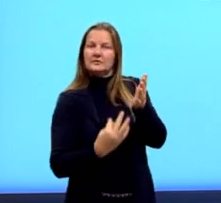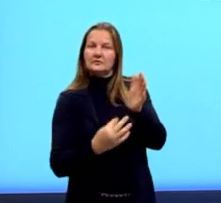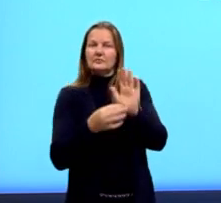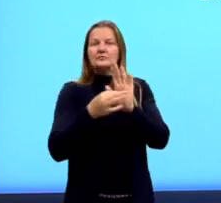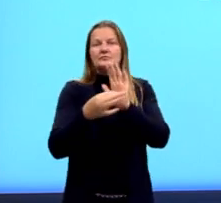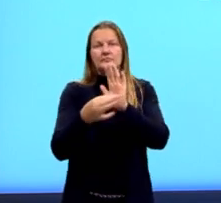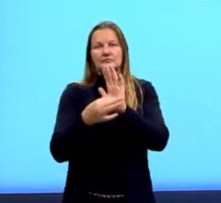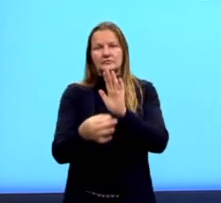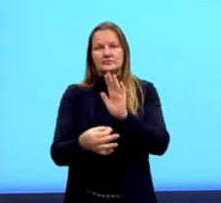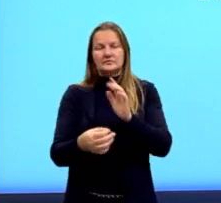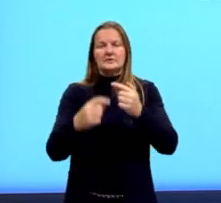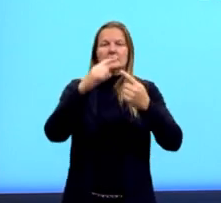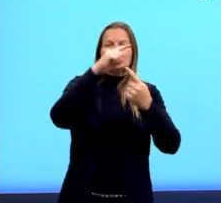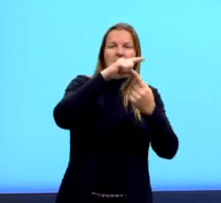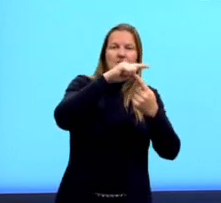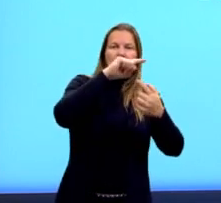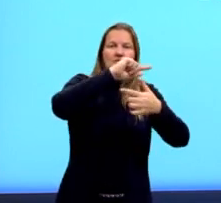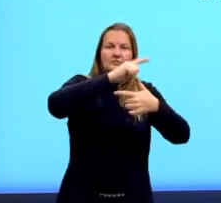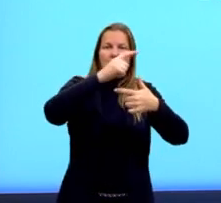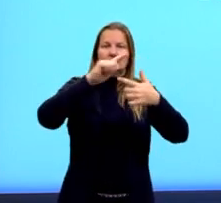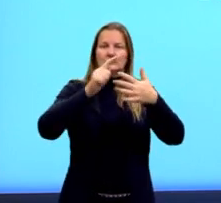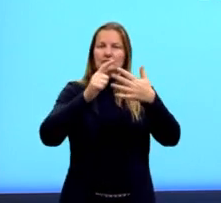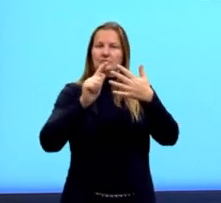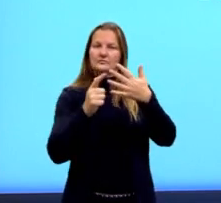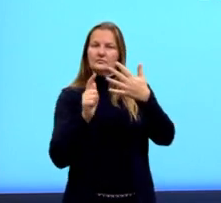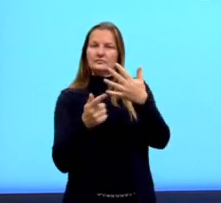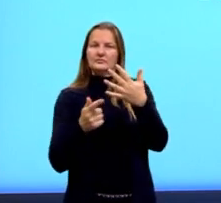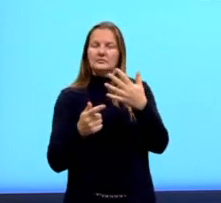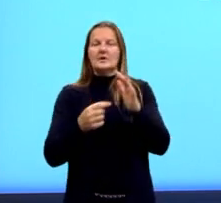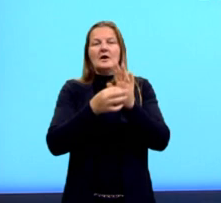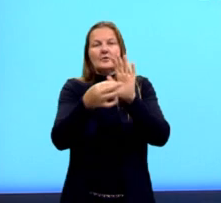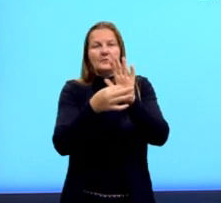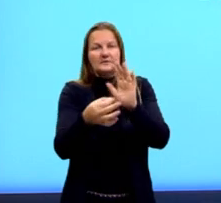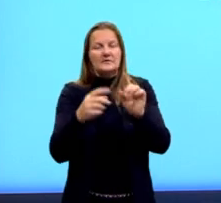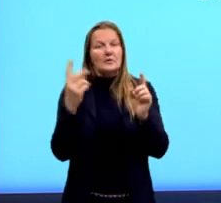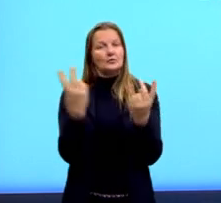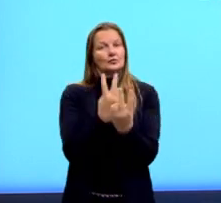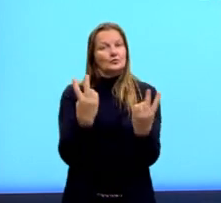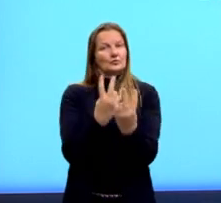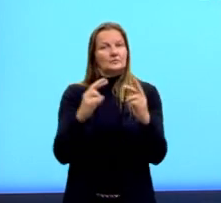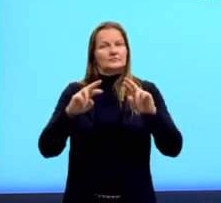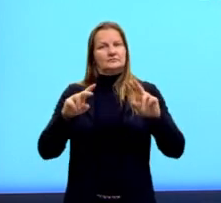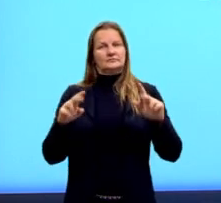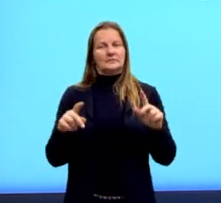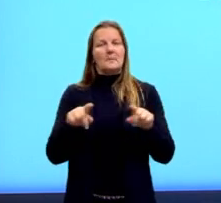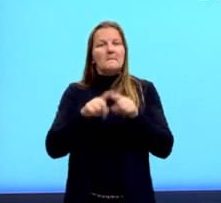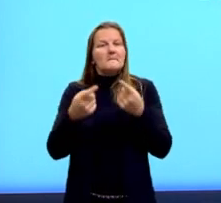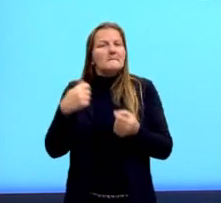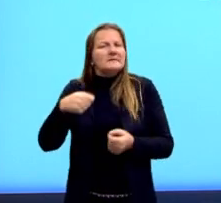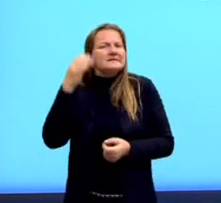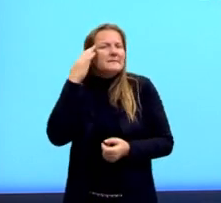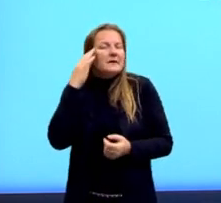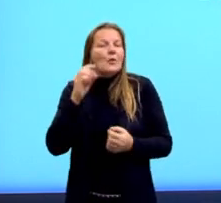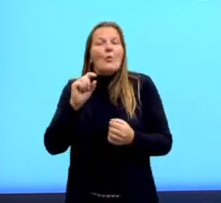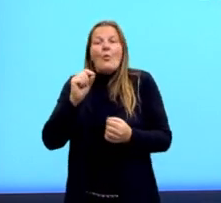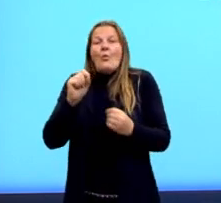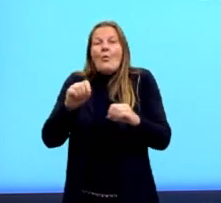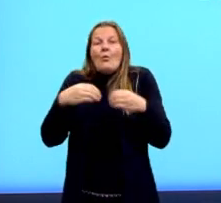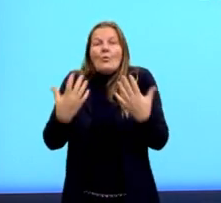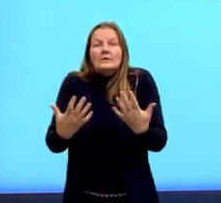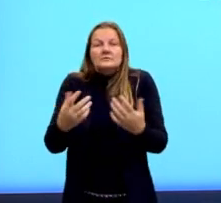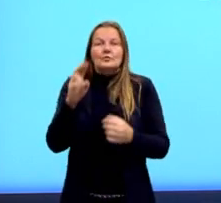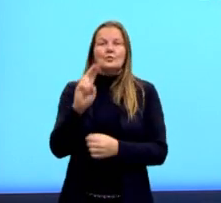argumentativos que usam tipologias que são argumentativas mas a gente precisa saber quando